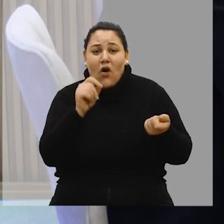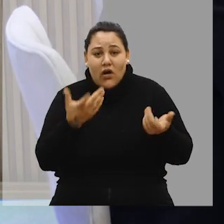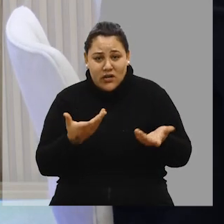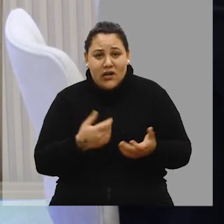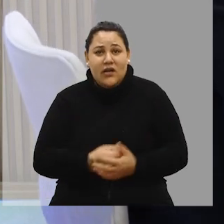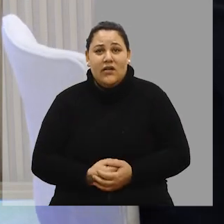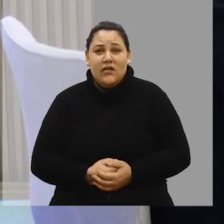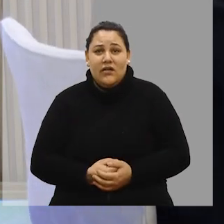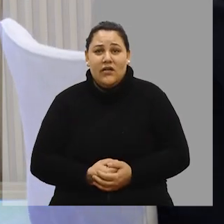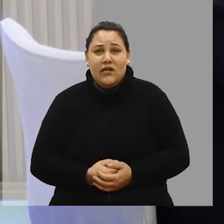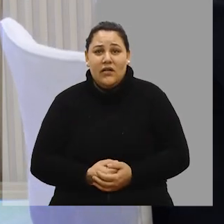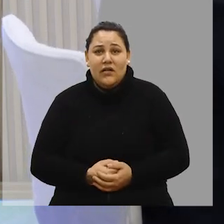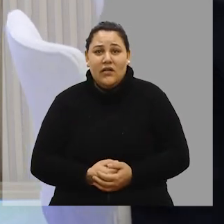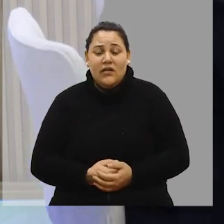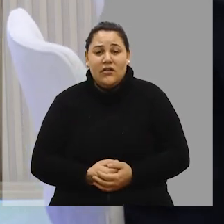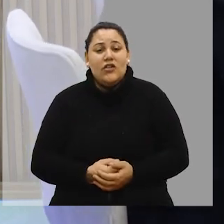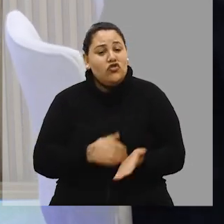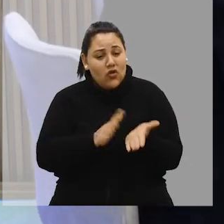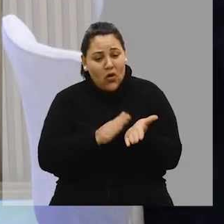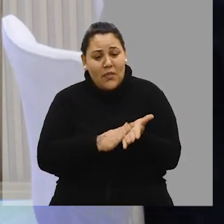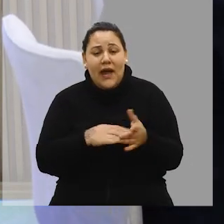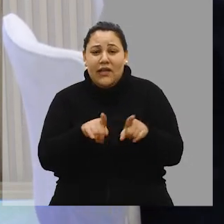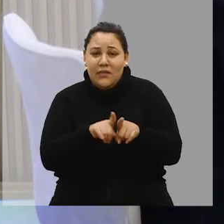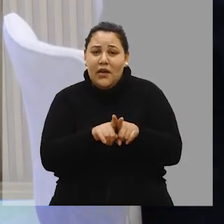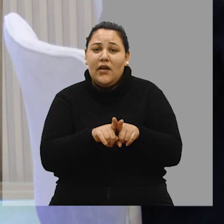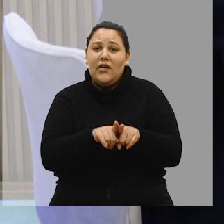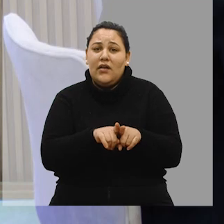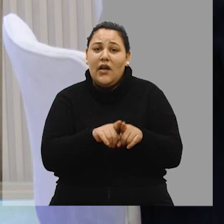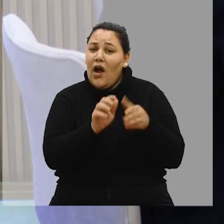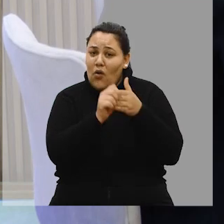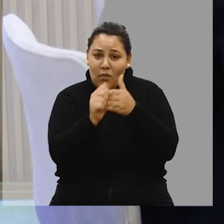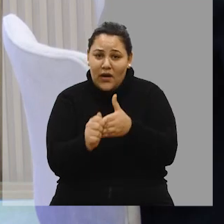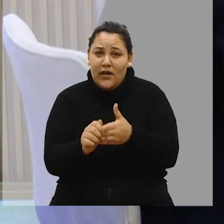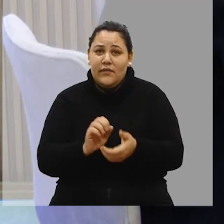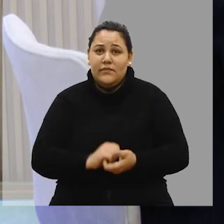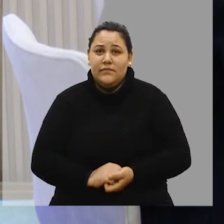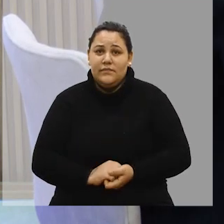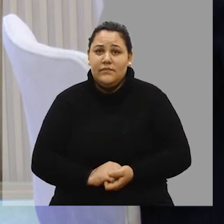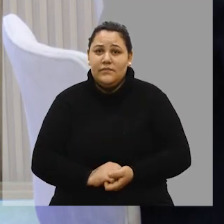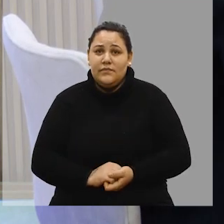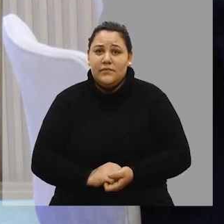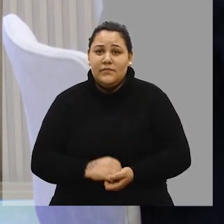cidadania é plena mesmo, né? Exato. De cobrar e de fiscalizar. Braga. Posso entrevistar o Enzo? Vai lá.